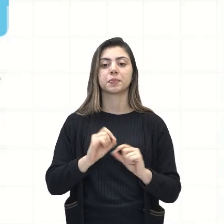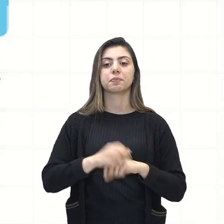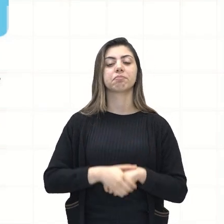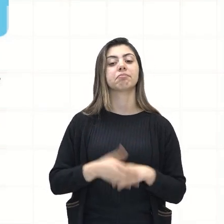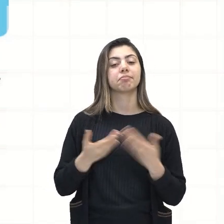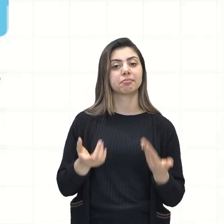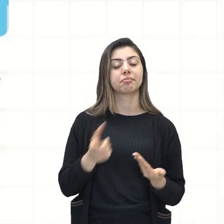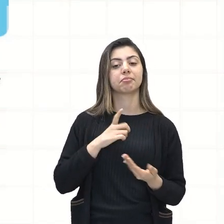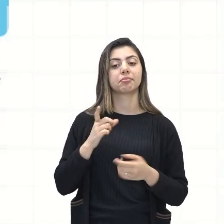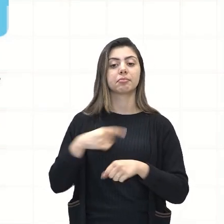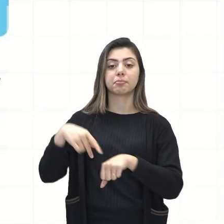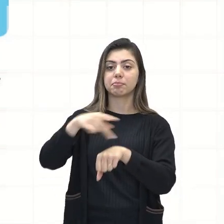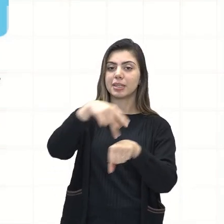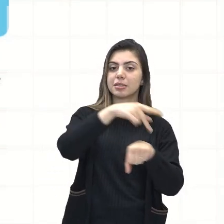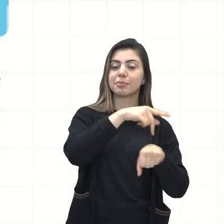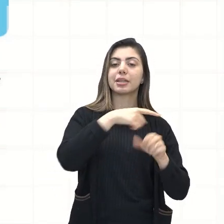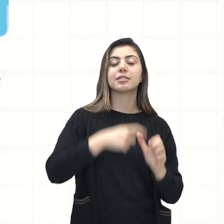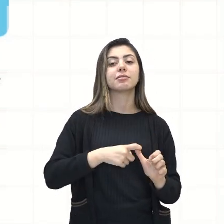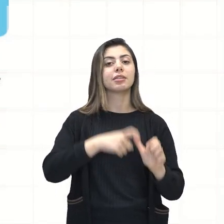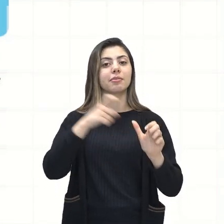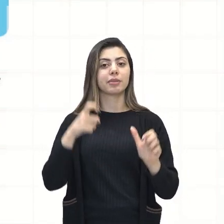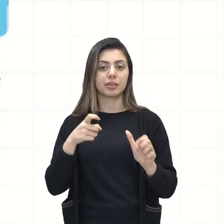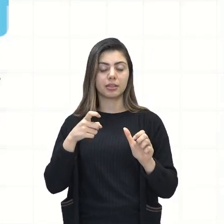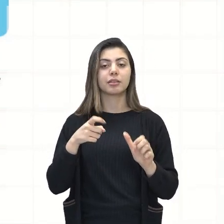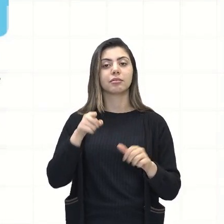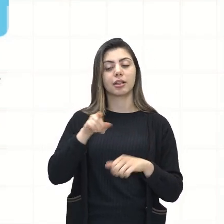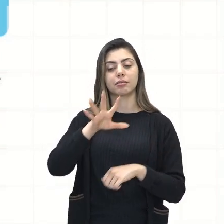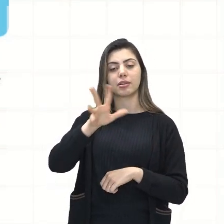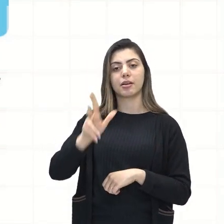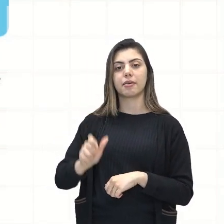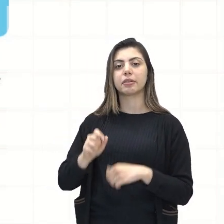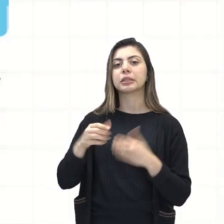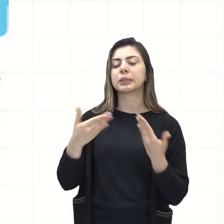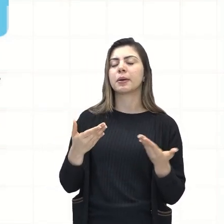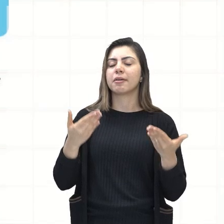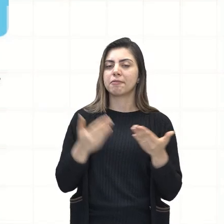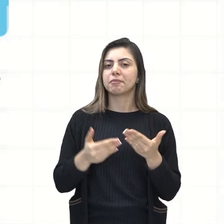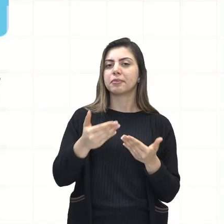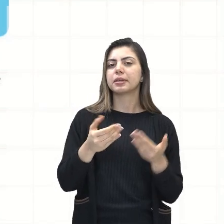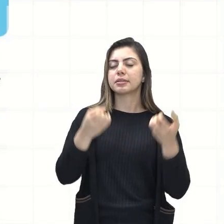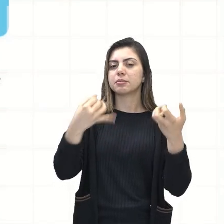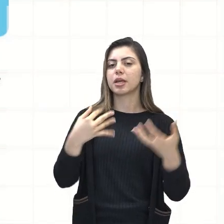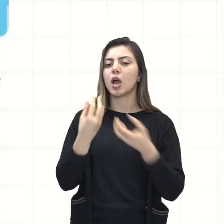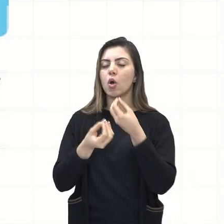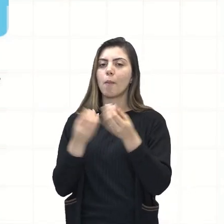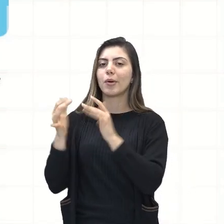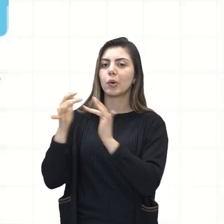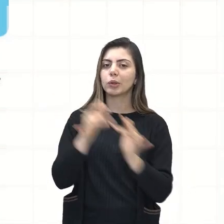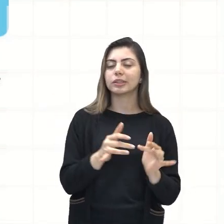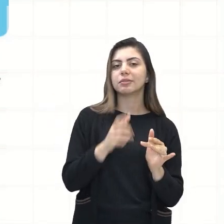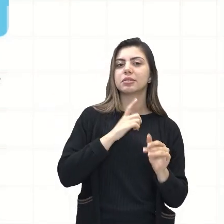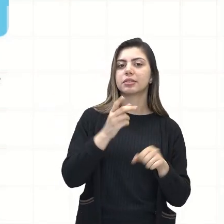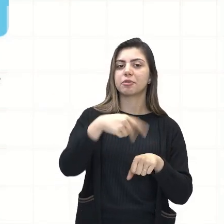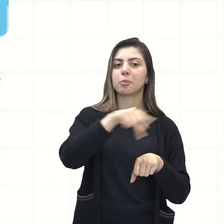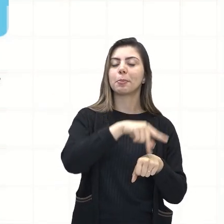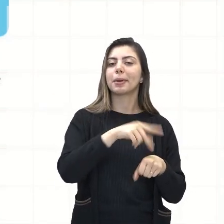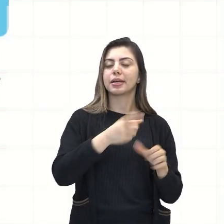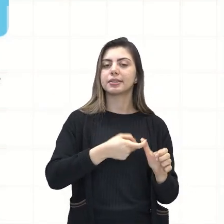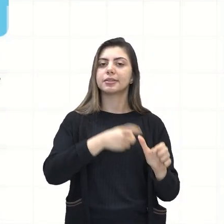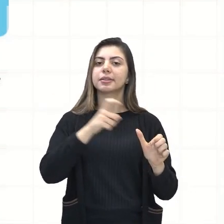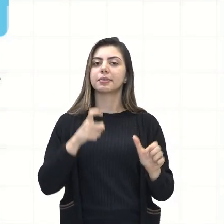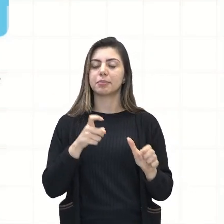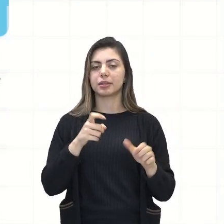a independência desses países da África e a gente vai entender qual foi o contexto que viabilizou esse processo de independência dos